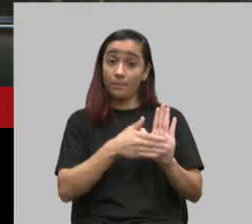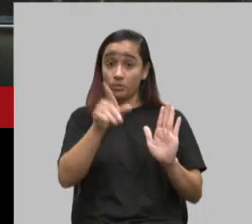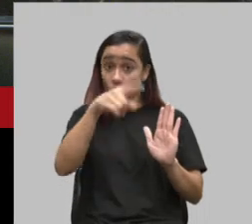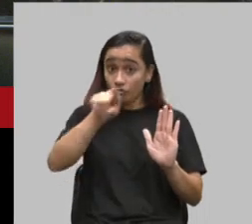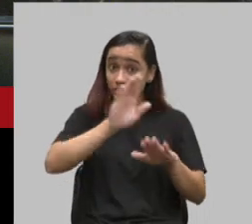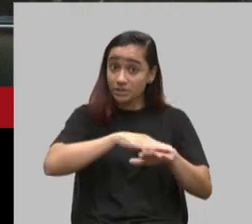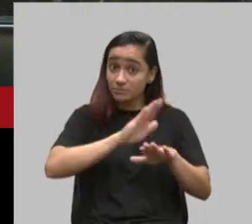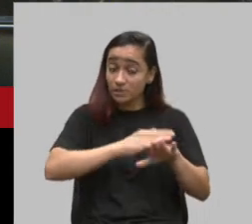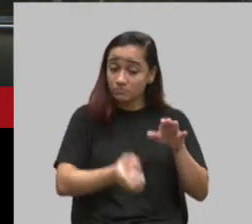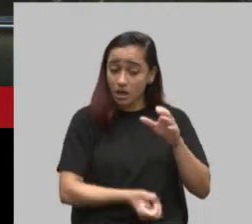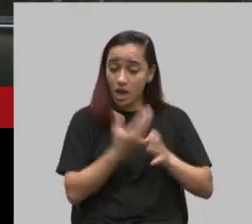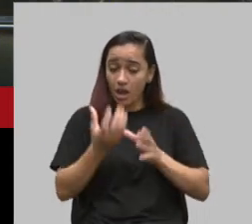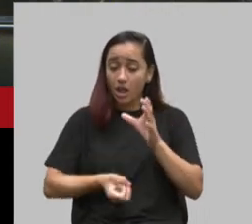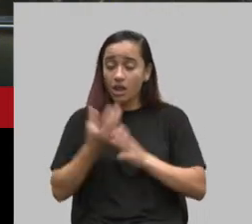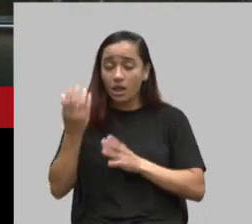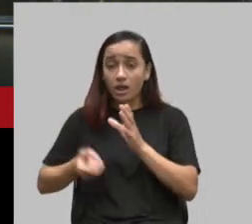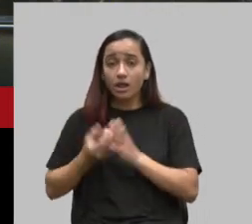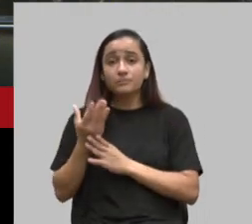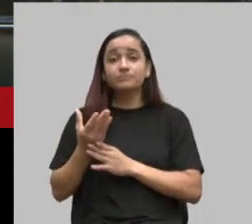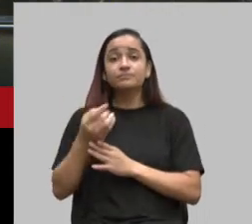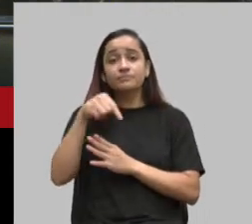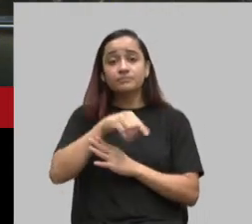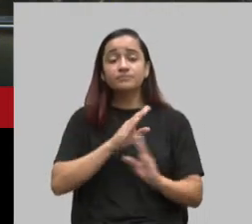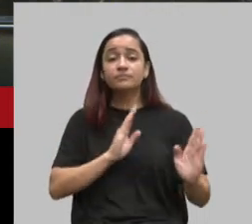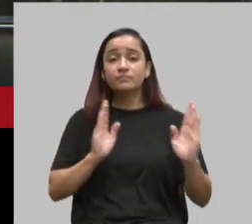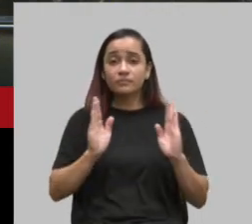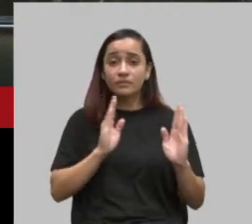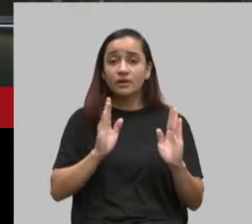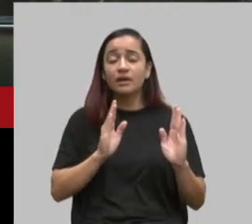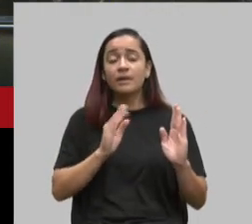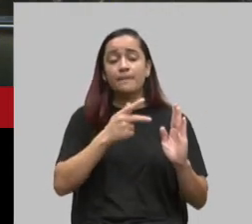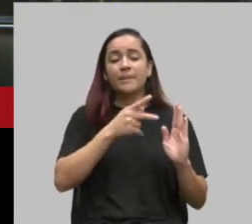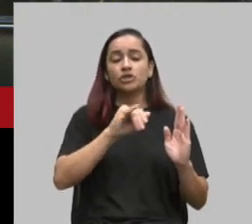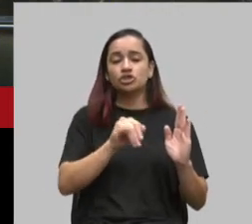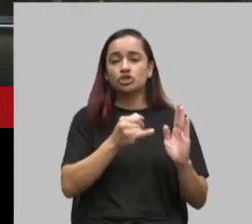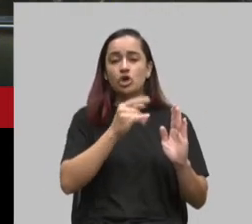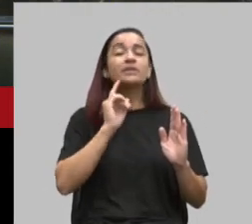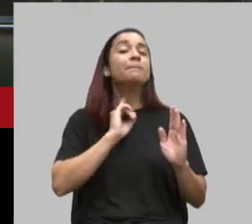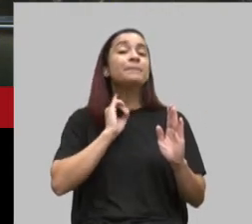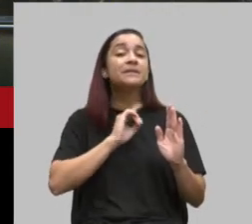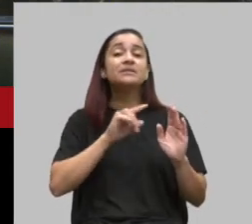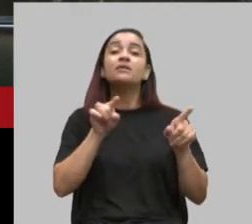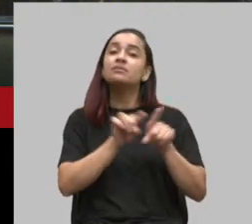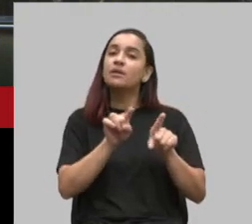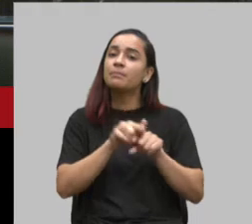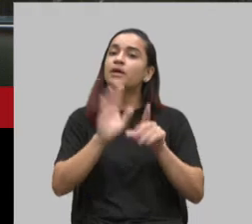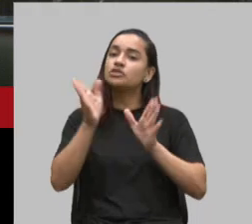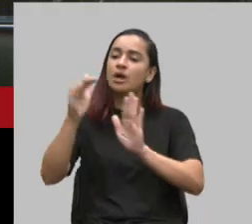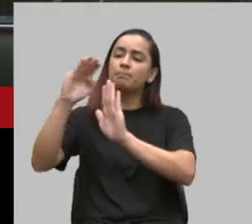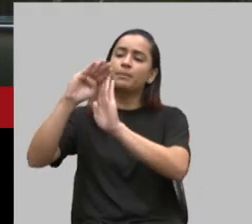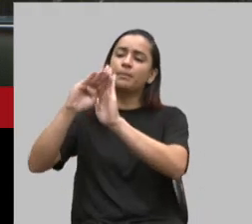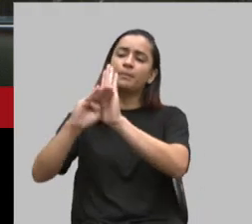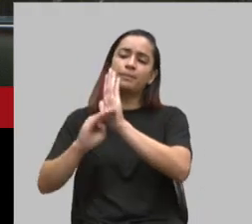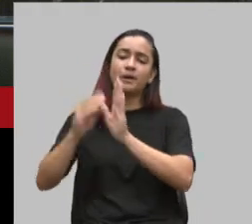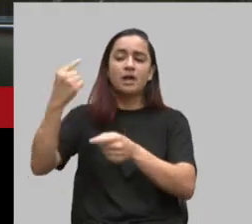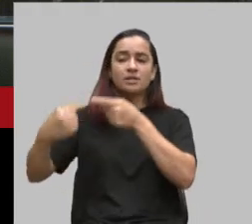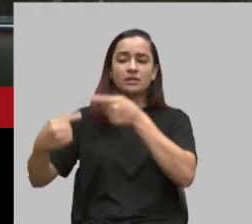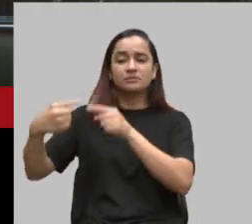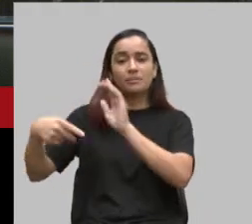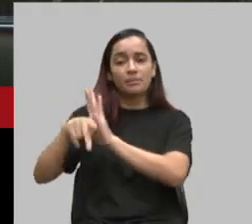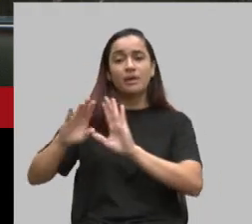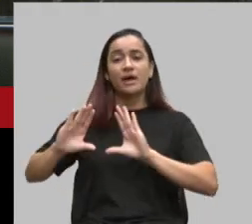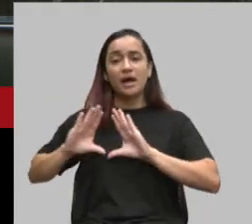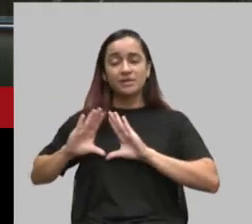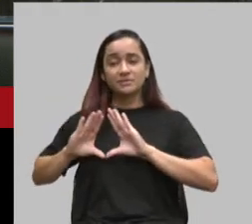decorrer dessa edição do PJ Minas estarão na pauta das discussões da Assembleia de Minas e